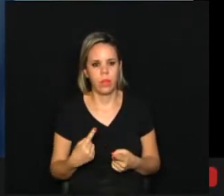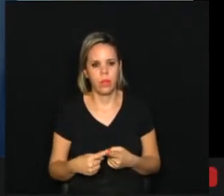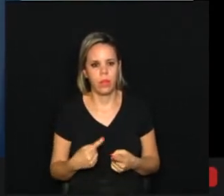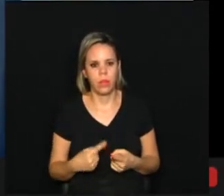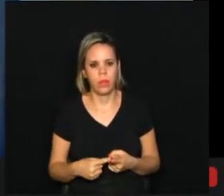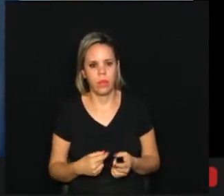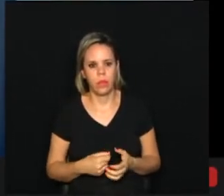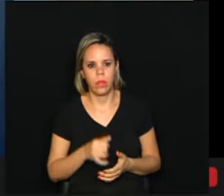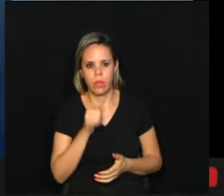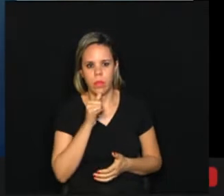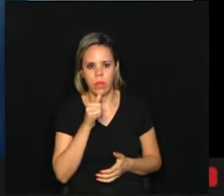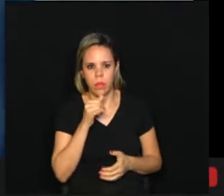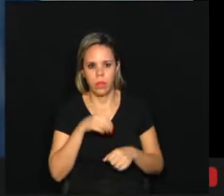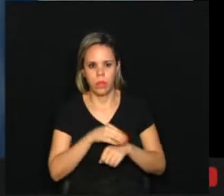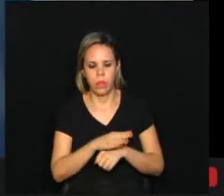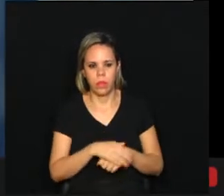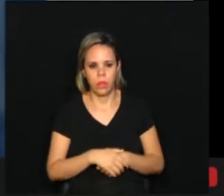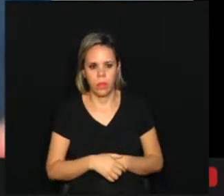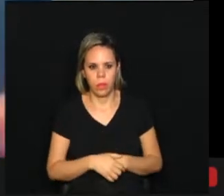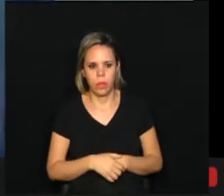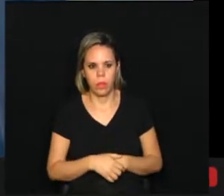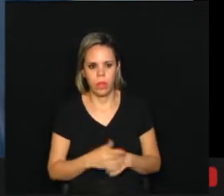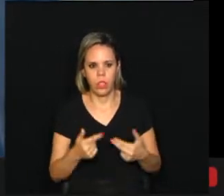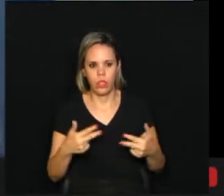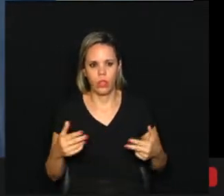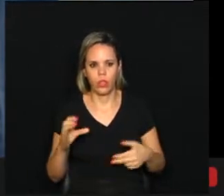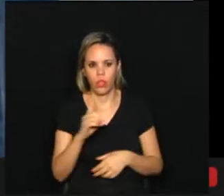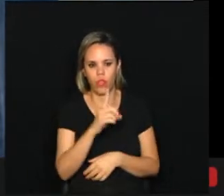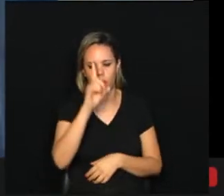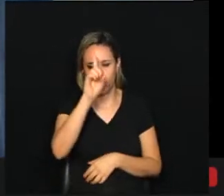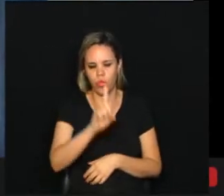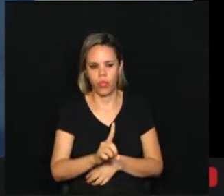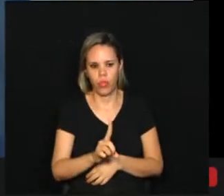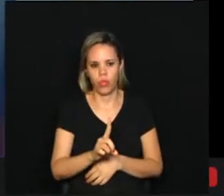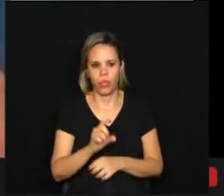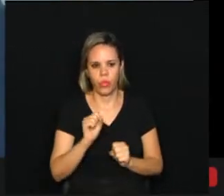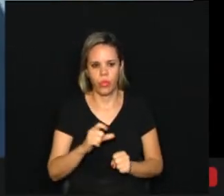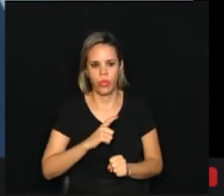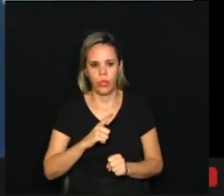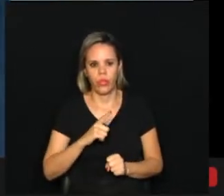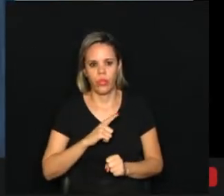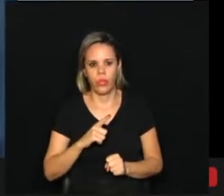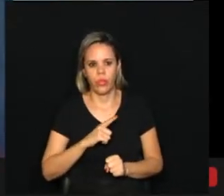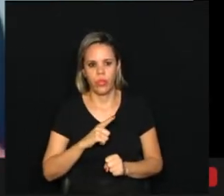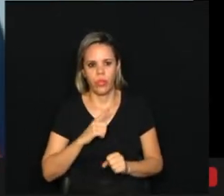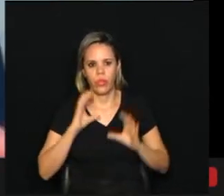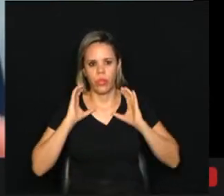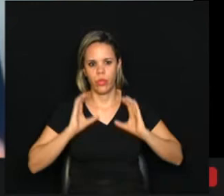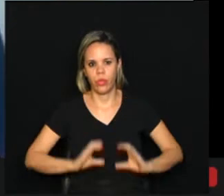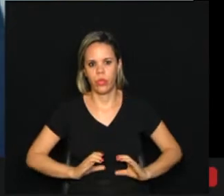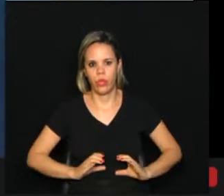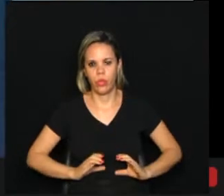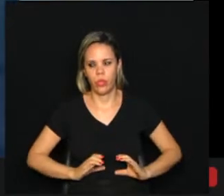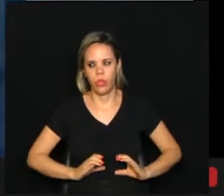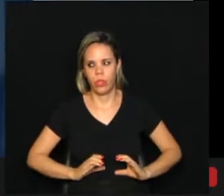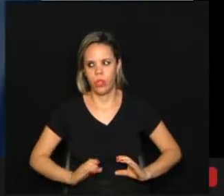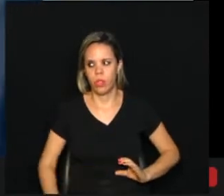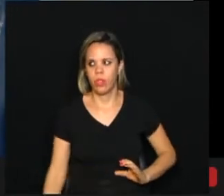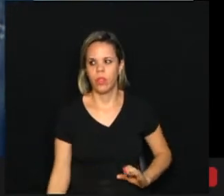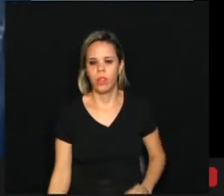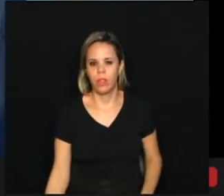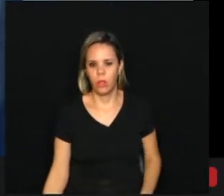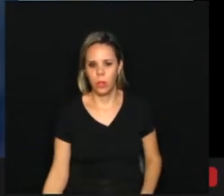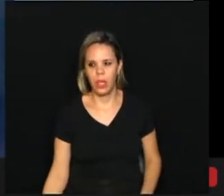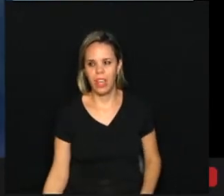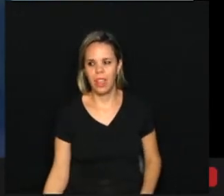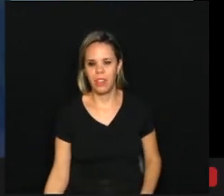exemplo. Dá exemplo. Tem um monte de coordenador, diretor aí que pode ter um tipo de comportamento e fica um pouco mais intimidado a partir